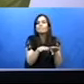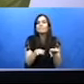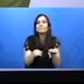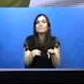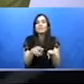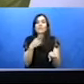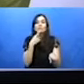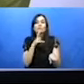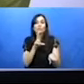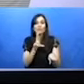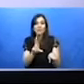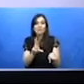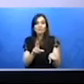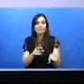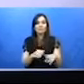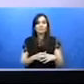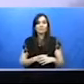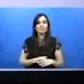do quadradinho.